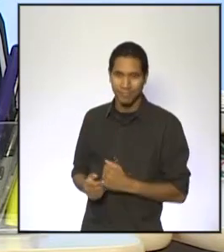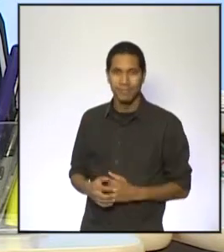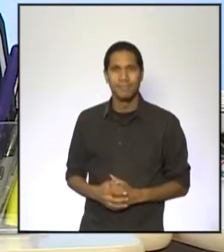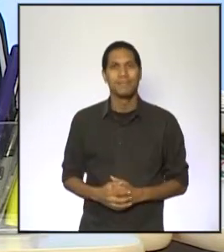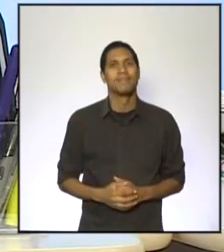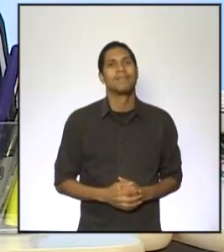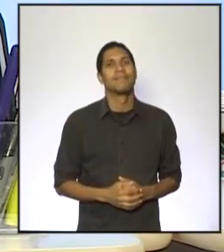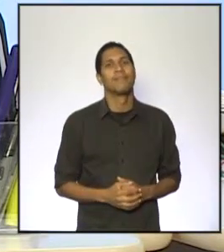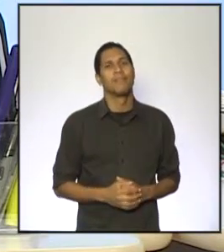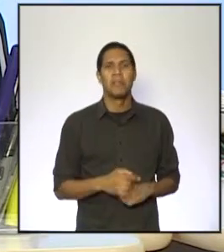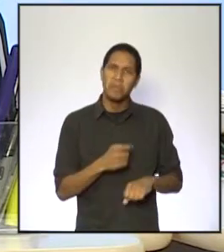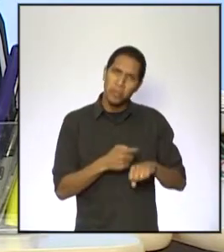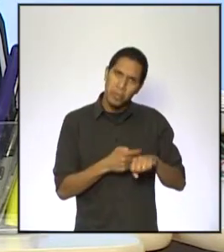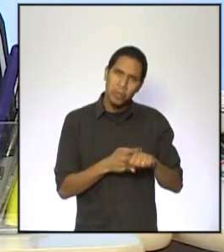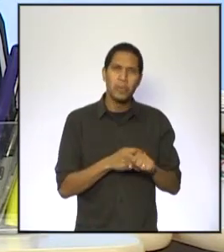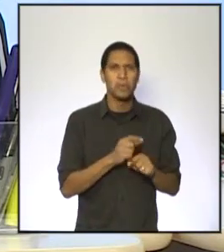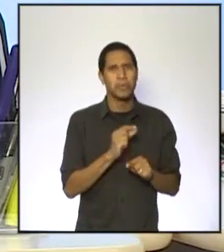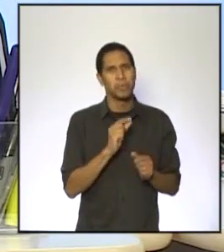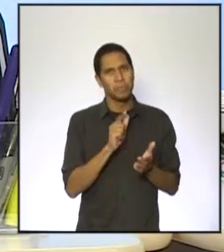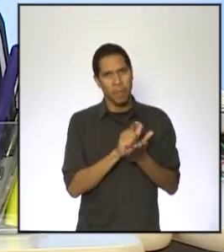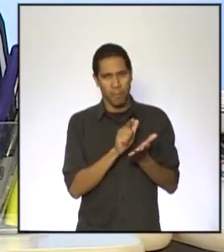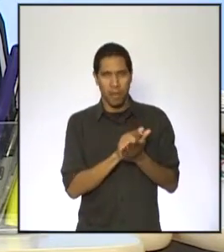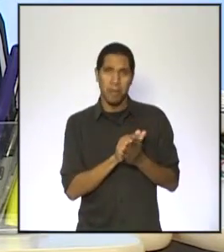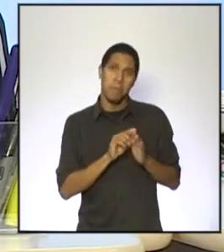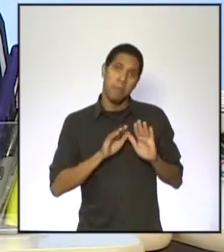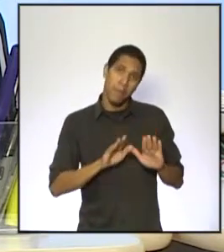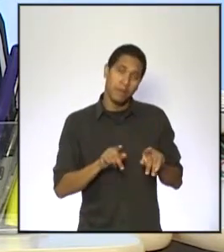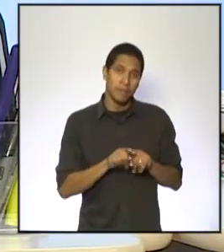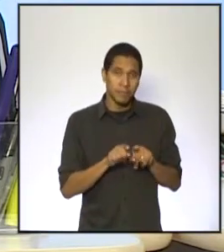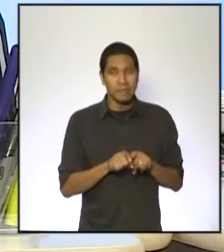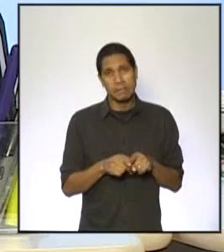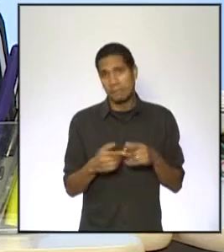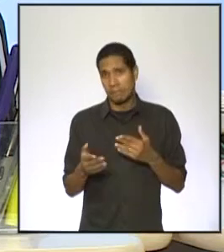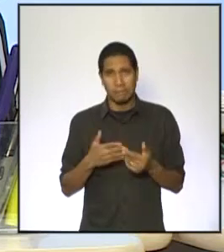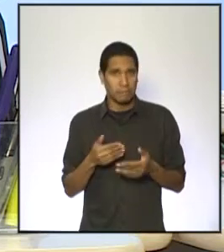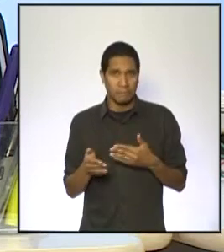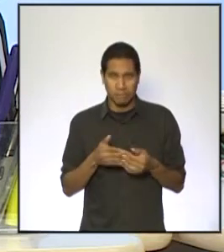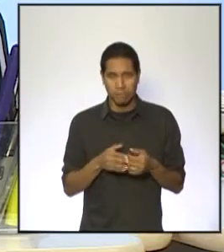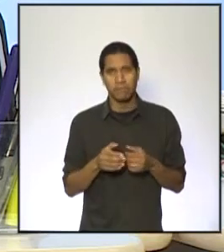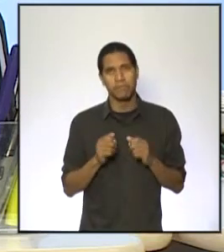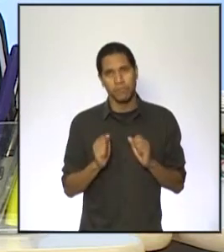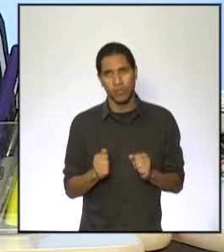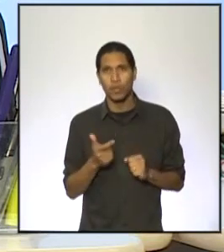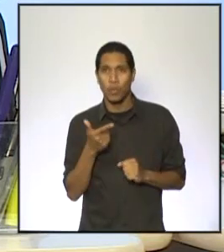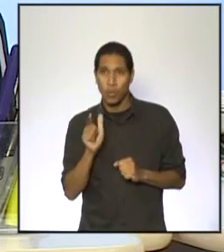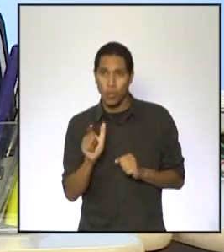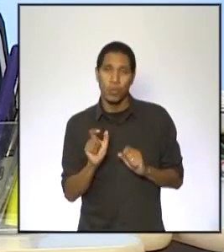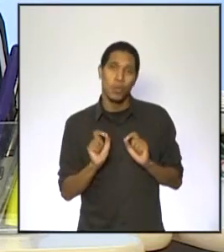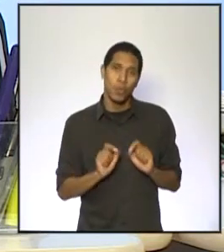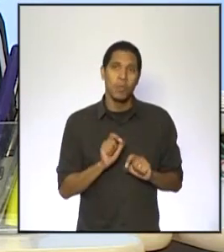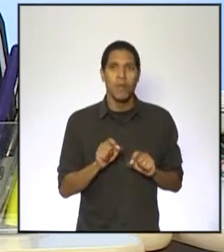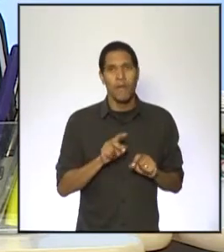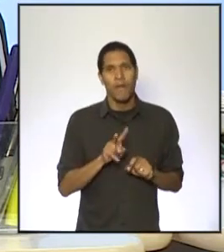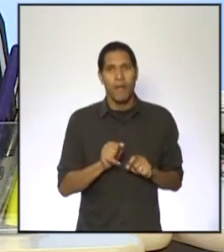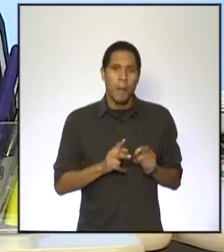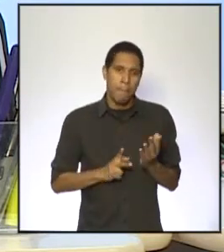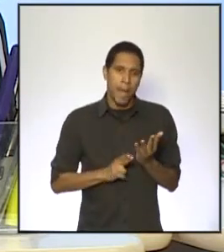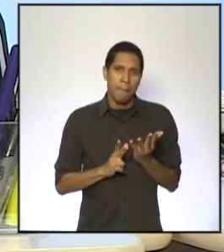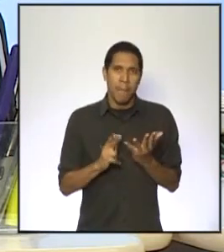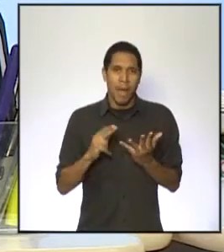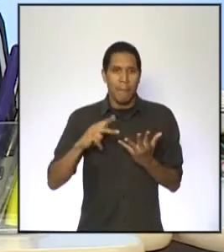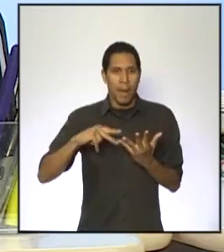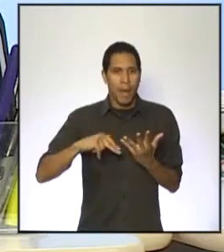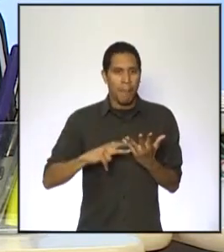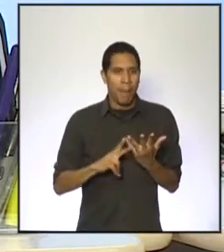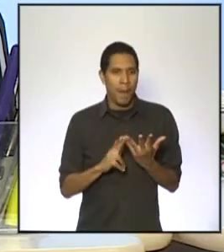dá um pouquinho mais de trabalho na hora de realmente fazer o corte. Mas vocês vão ver que ele vai ficar